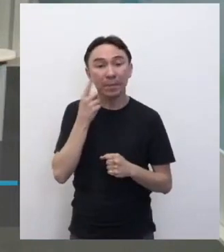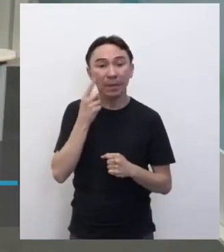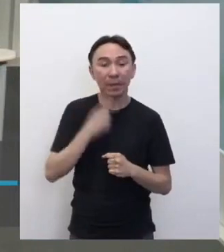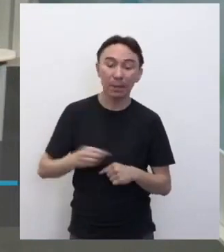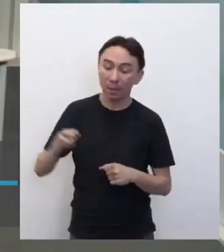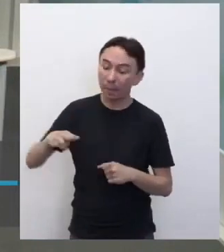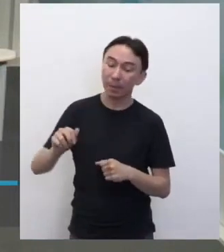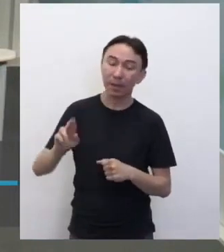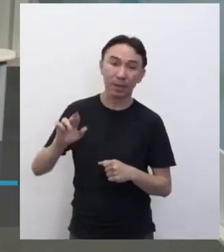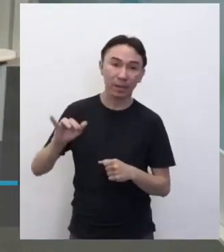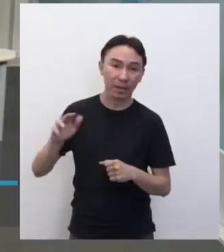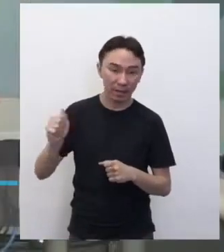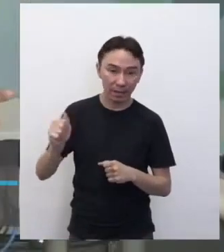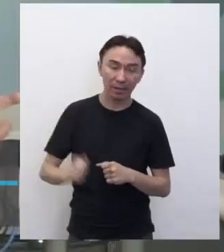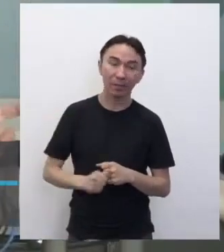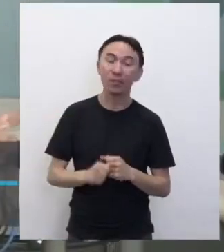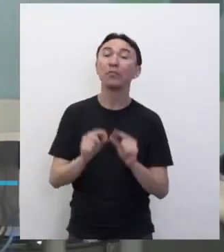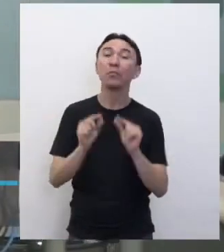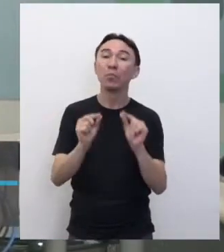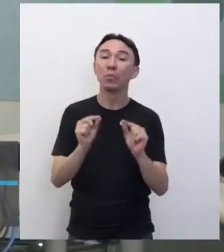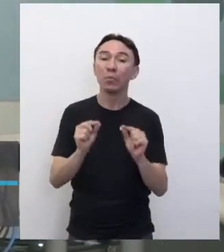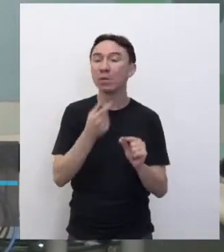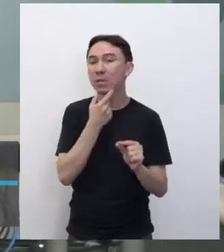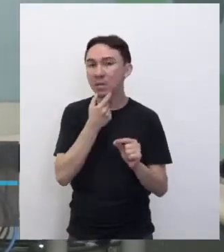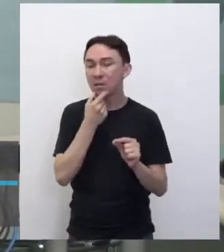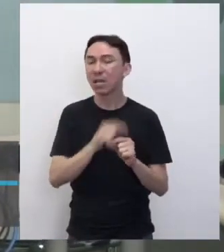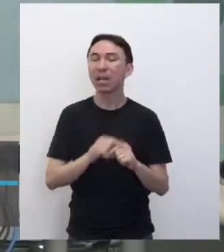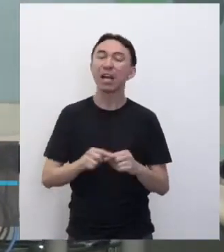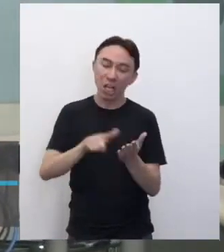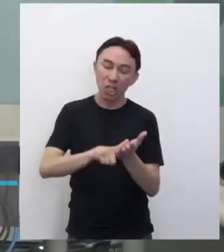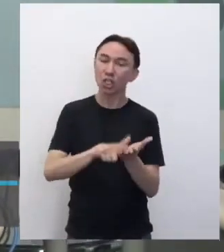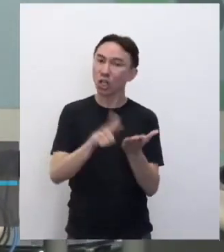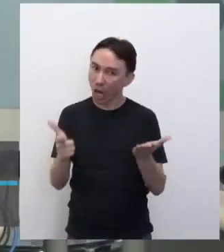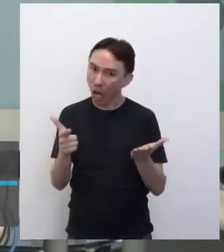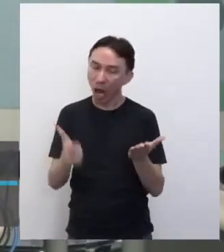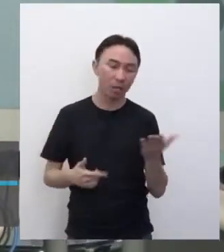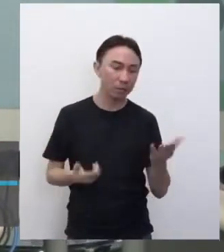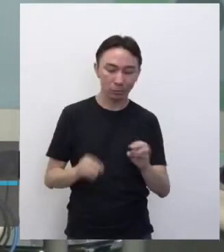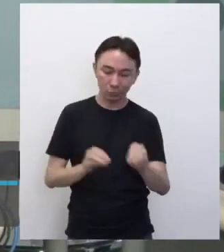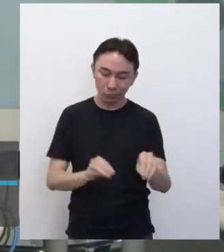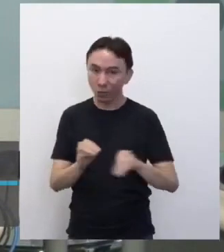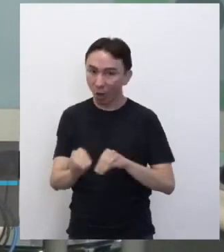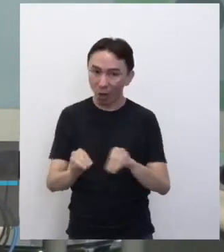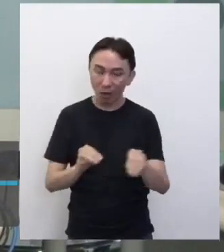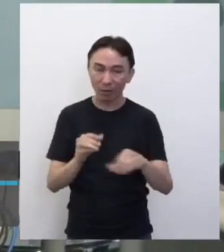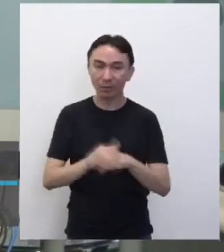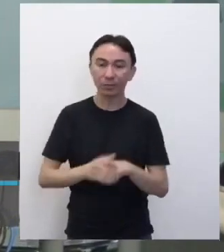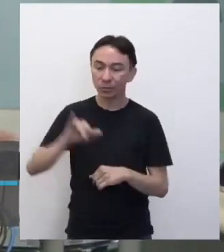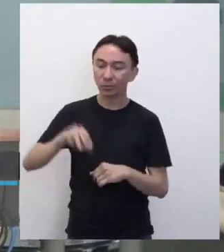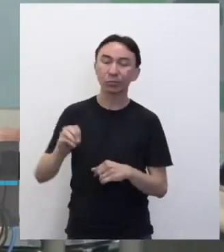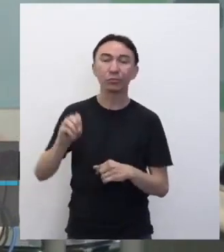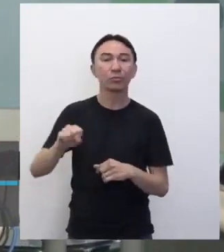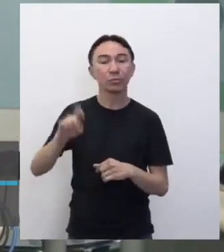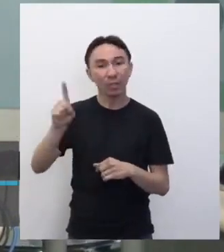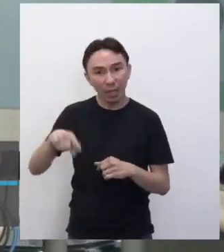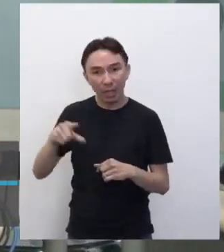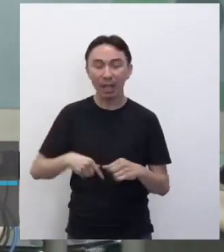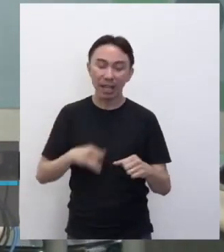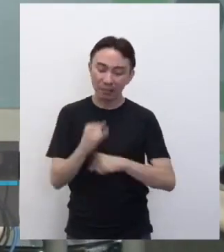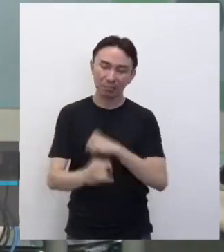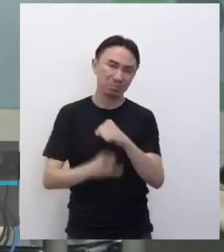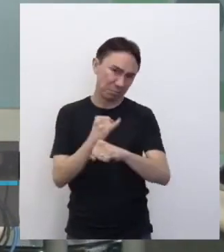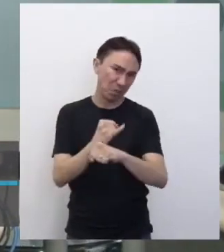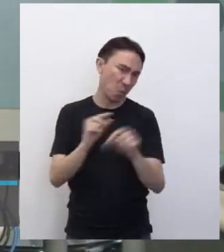Aparecida, newspapers and games. Jornais e jogos. José, magazine pages. Páginas de revista.